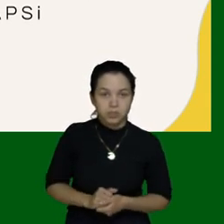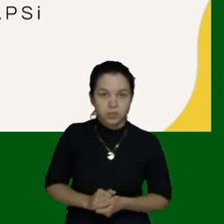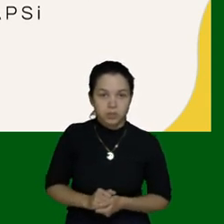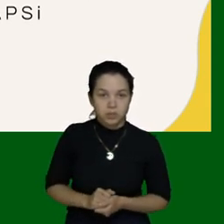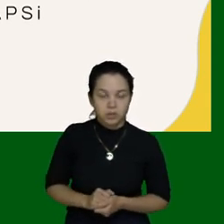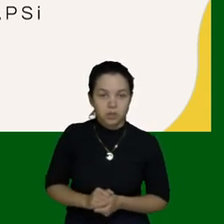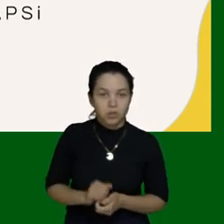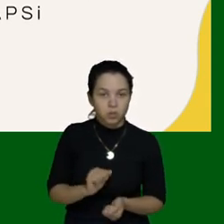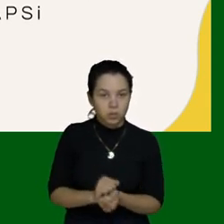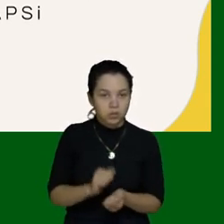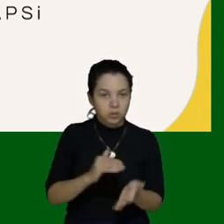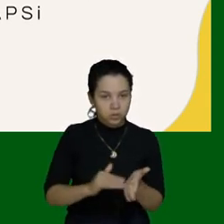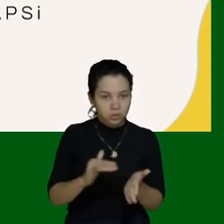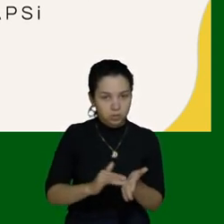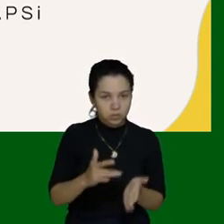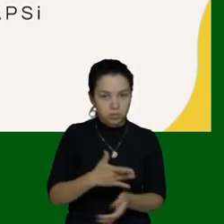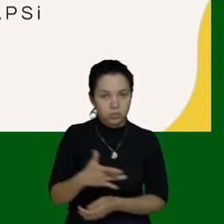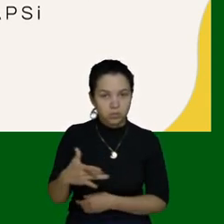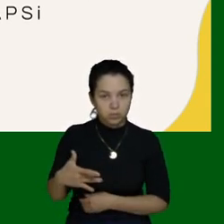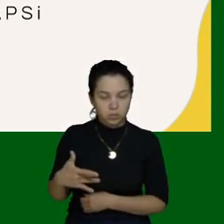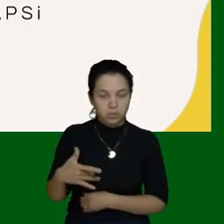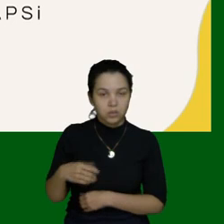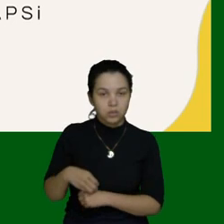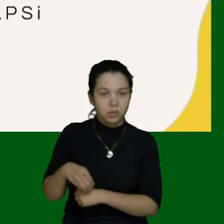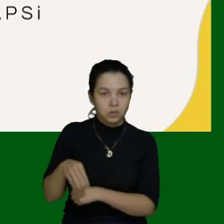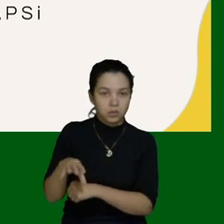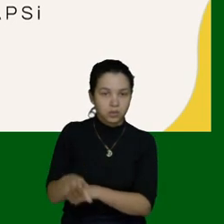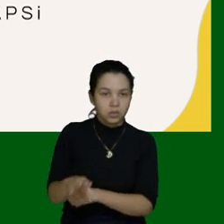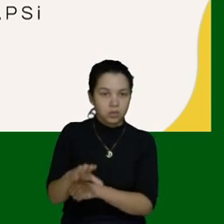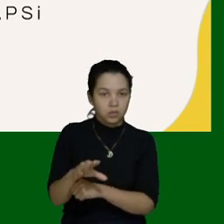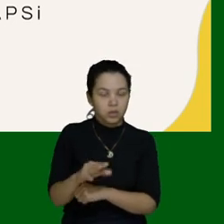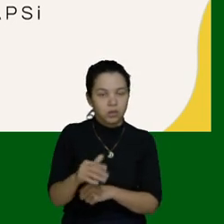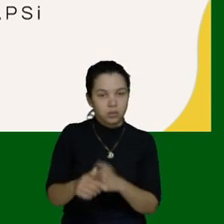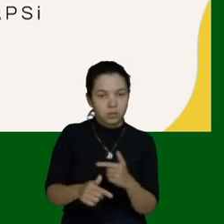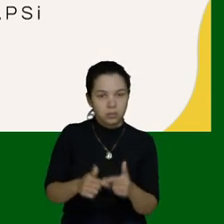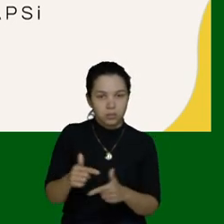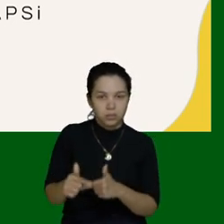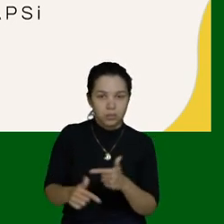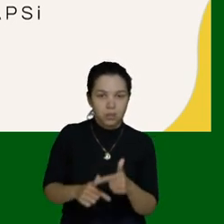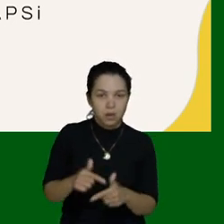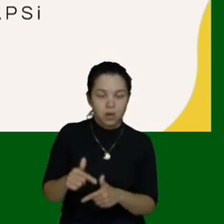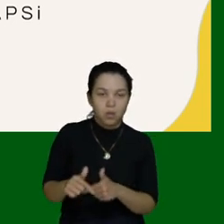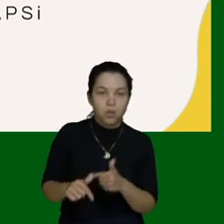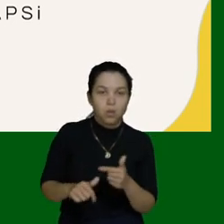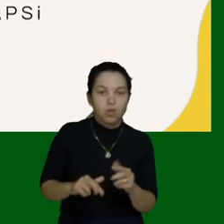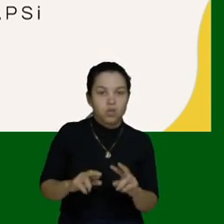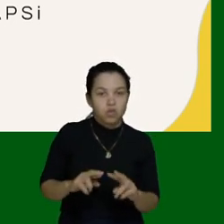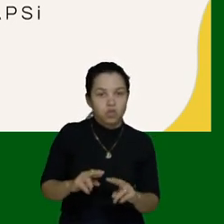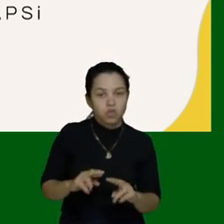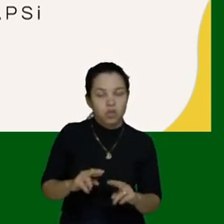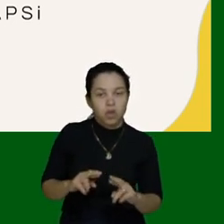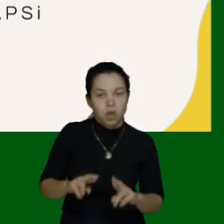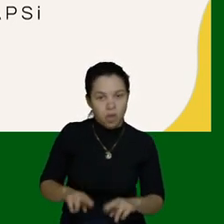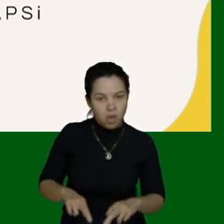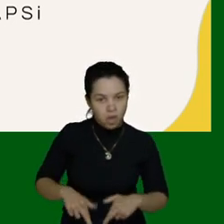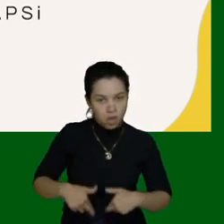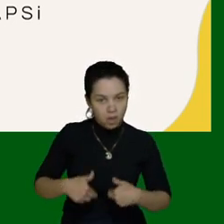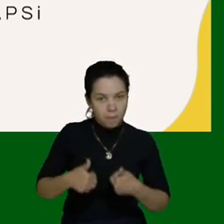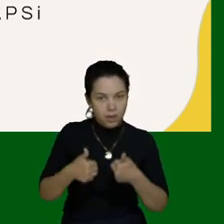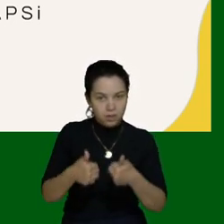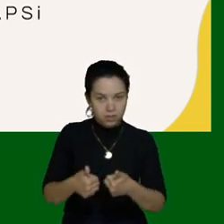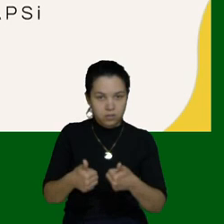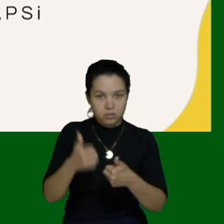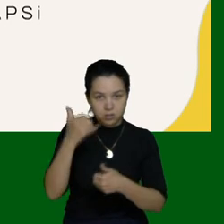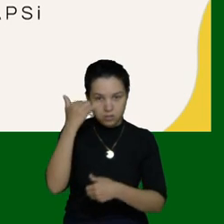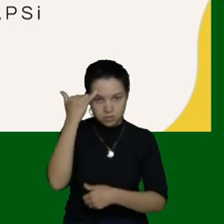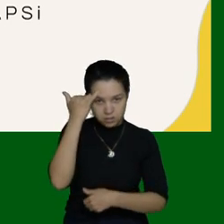secretaria de saúde que eles sejam encaminhados para serviço de reabilitação intelectual ou do autismo no centro